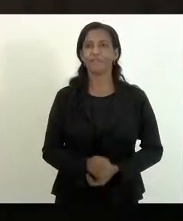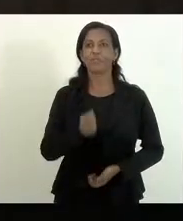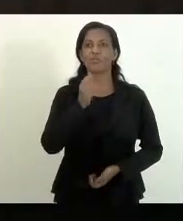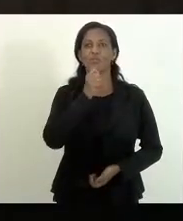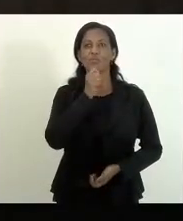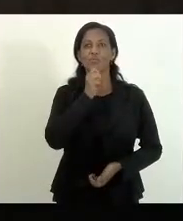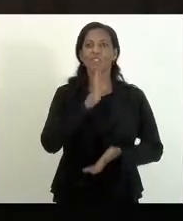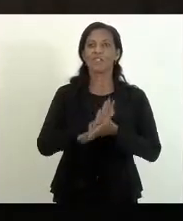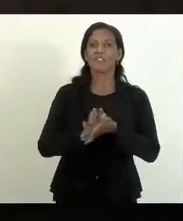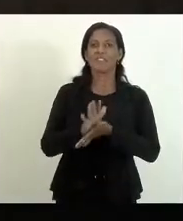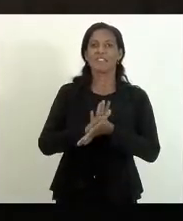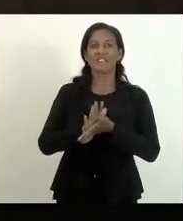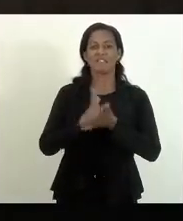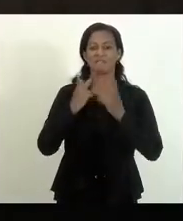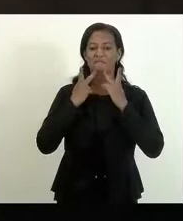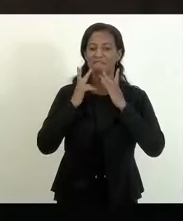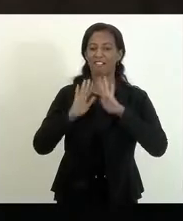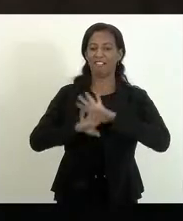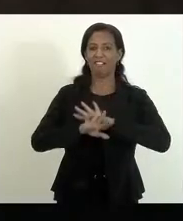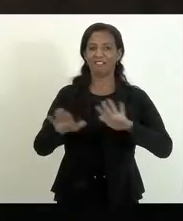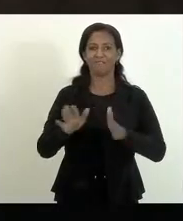Não tenho nada mais a dizer hoje, a não ser